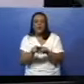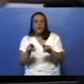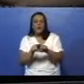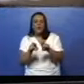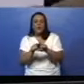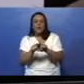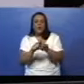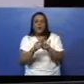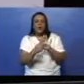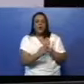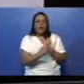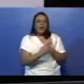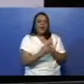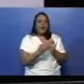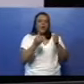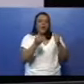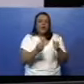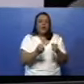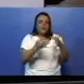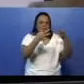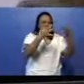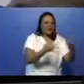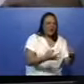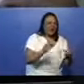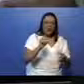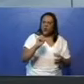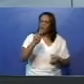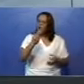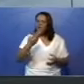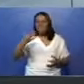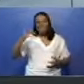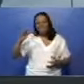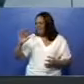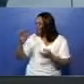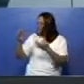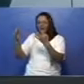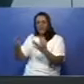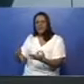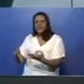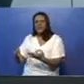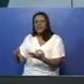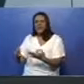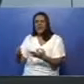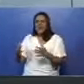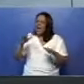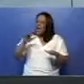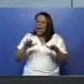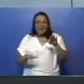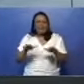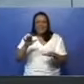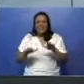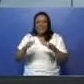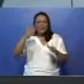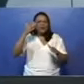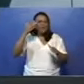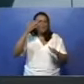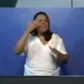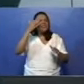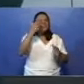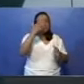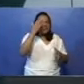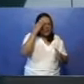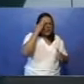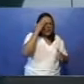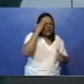definir ou indefinido eu sei do que eu estou falando de que eu estou falando eu vou usar o artigo definido